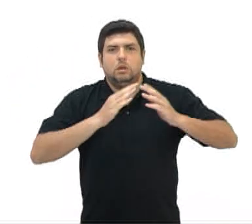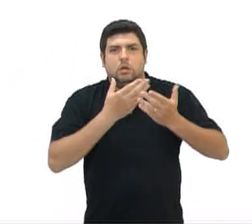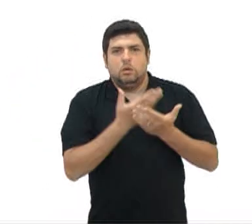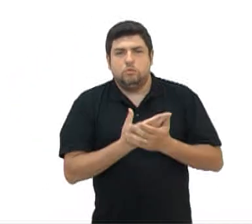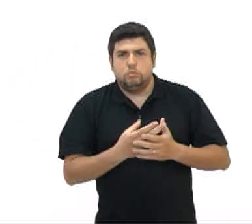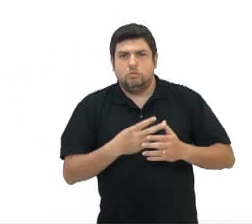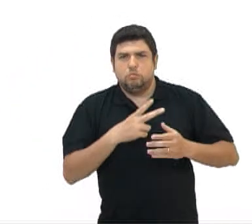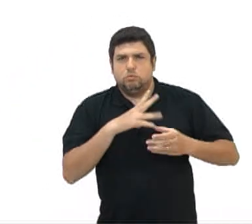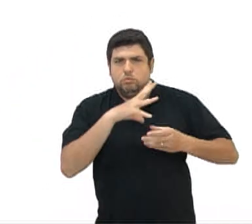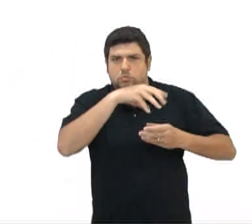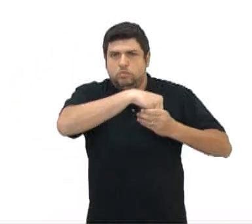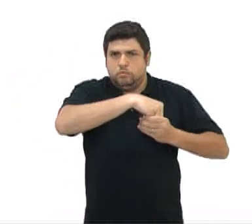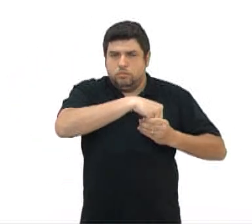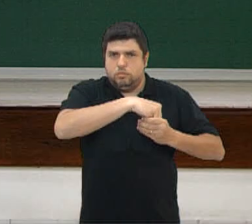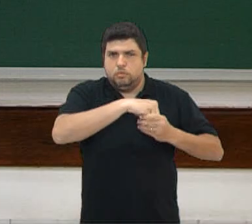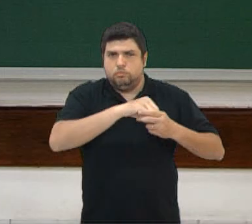colônias.